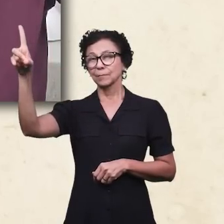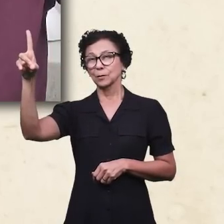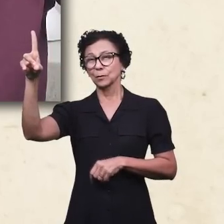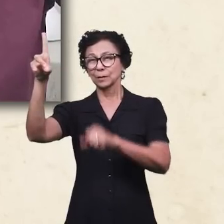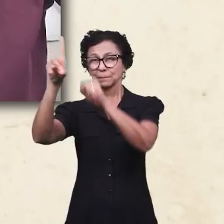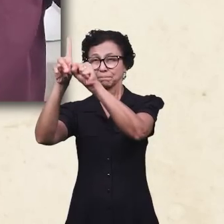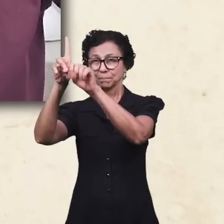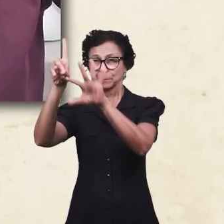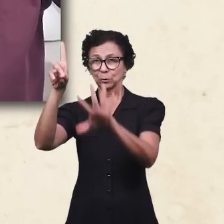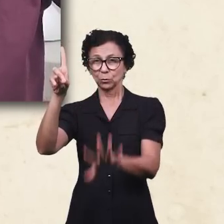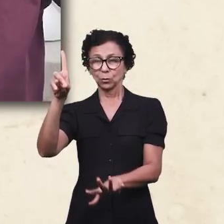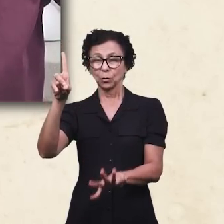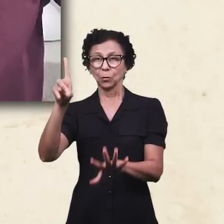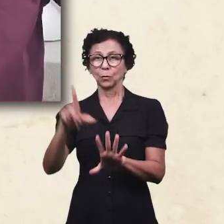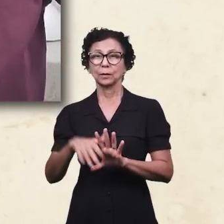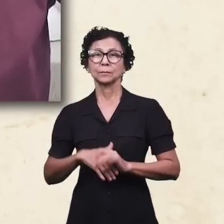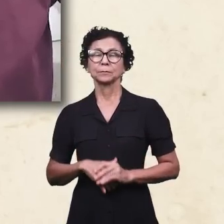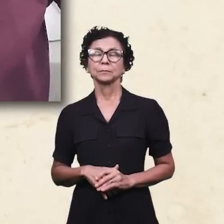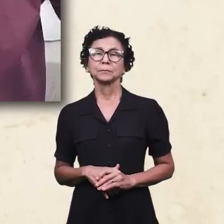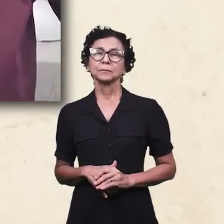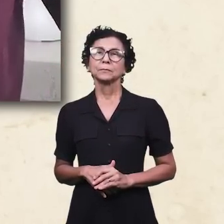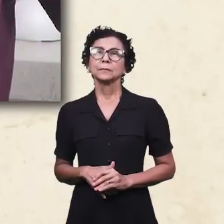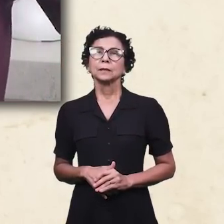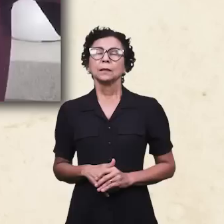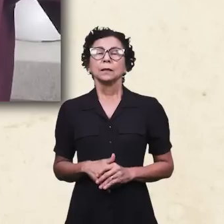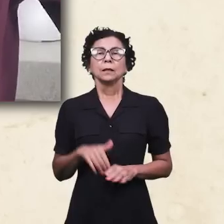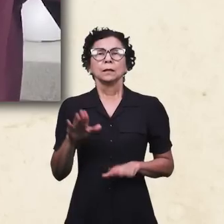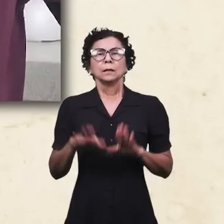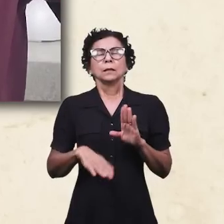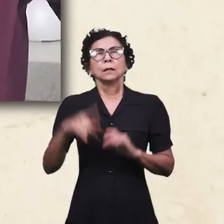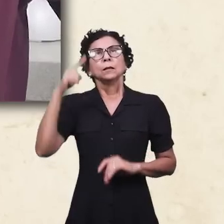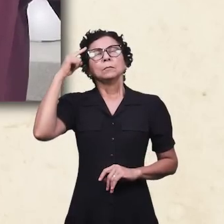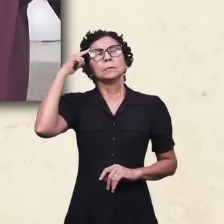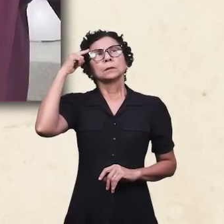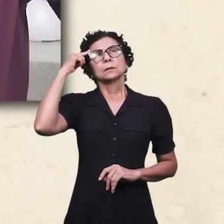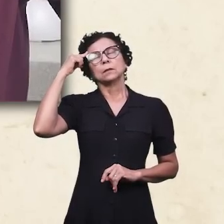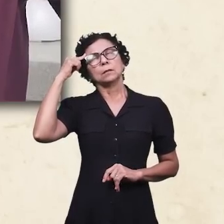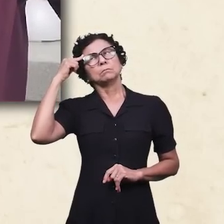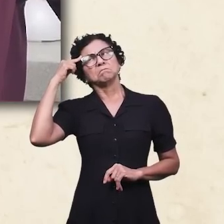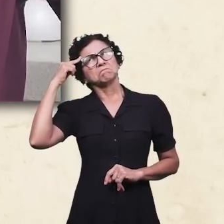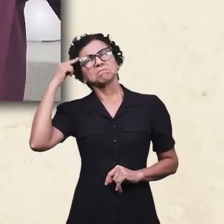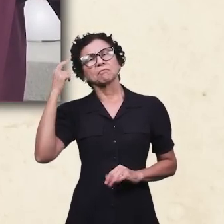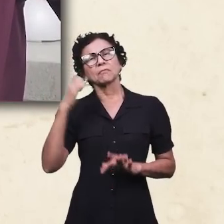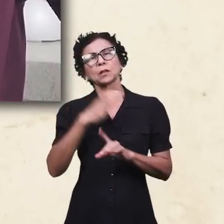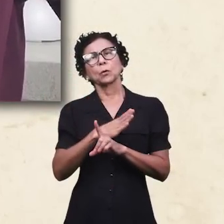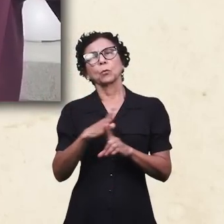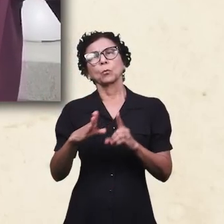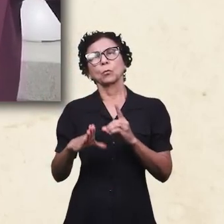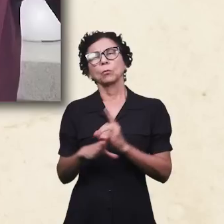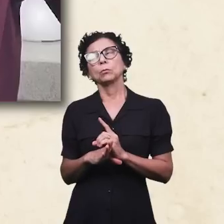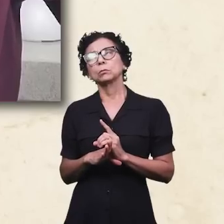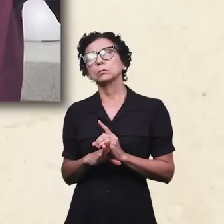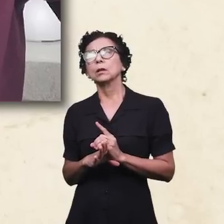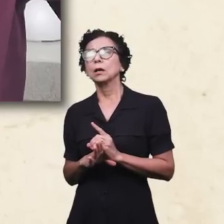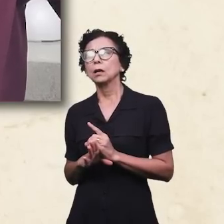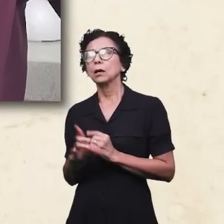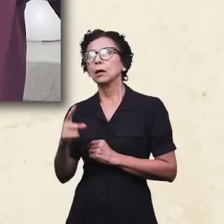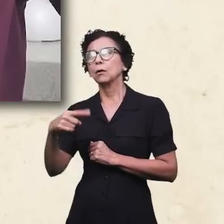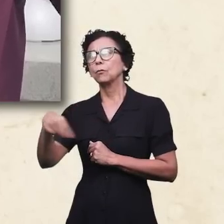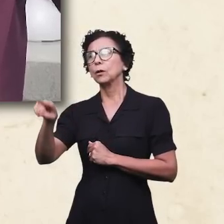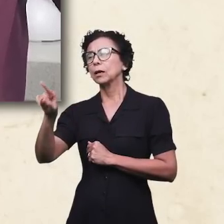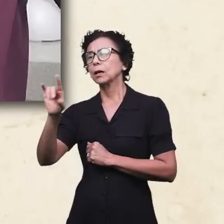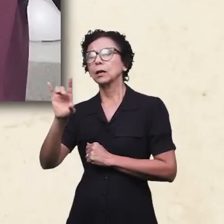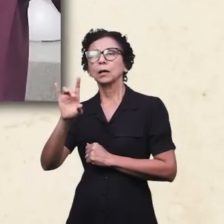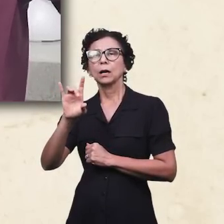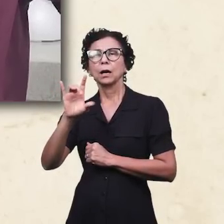Deus é um Deus abençoador. E é isso que Deus quer fazer. Às vezes nós pensamos que o culto vai ser o momento que nós vamos